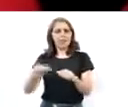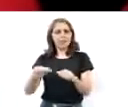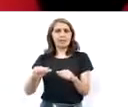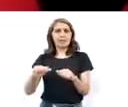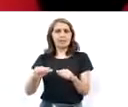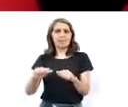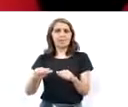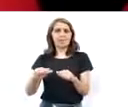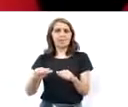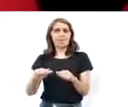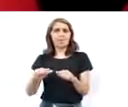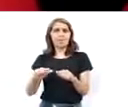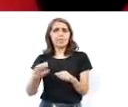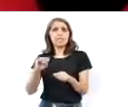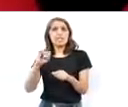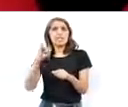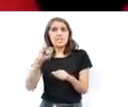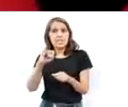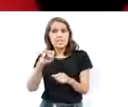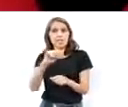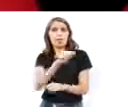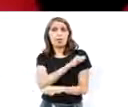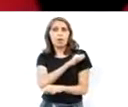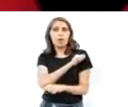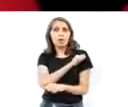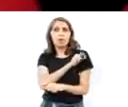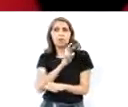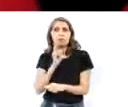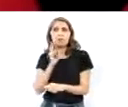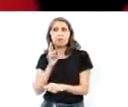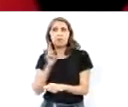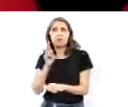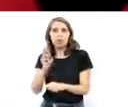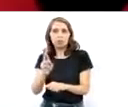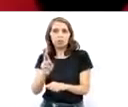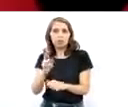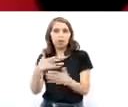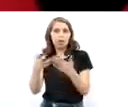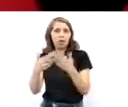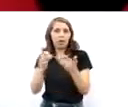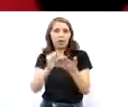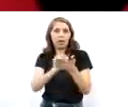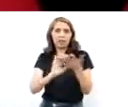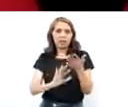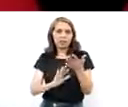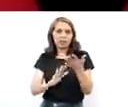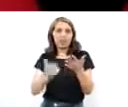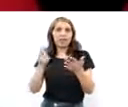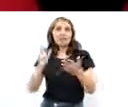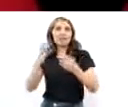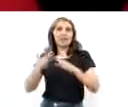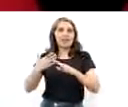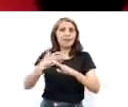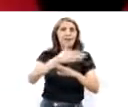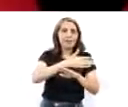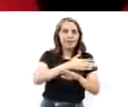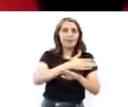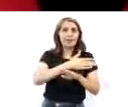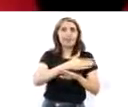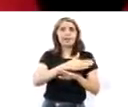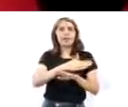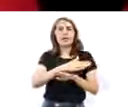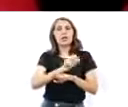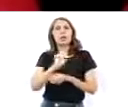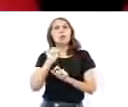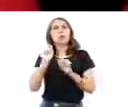sido aprovado. O que nós teremos, Julimar, e é um fato preocupante para a nossa rede, são alunos nos anos